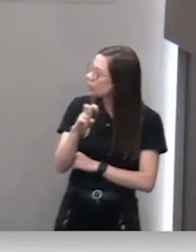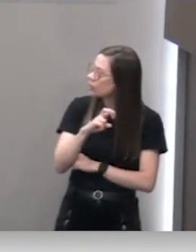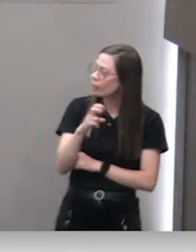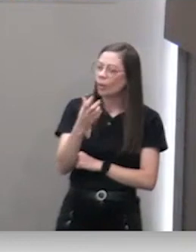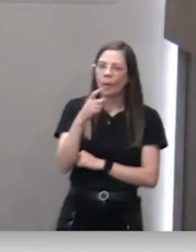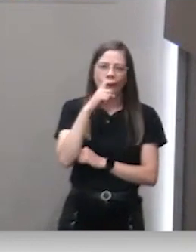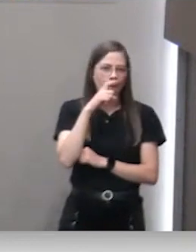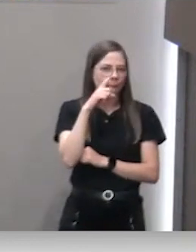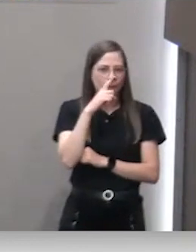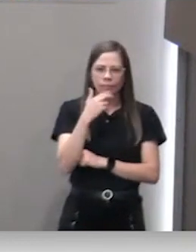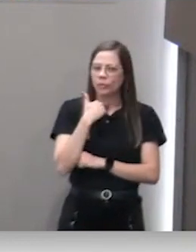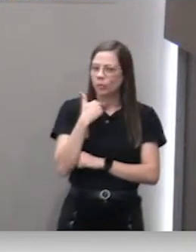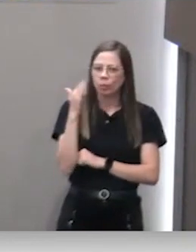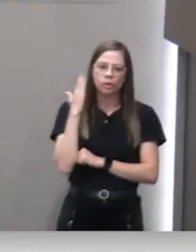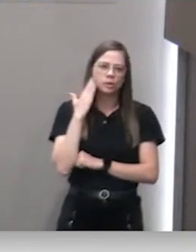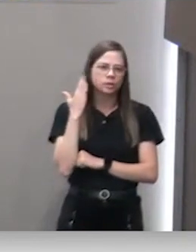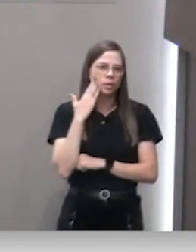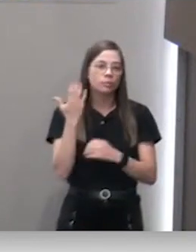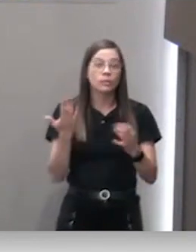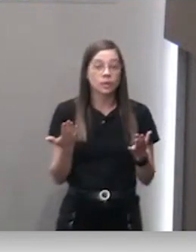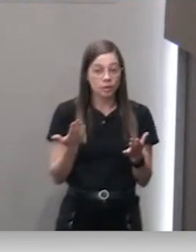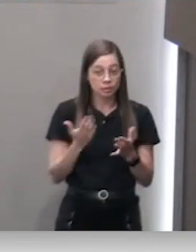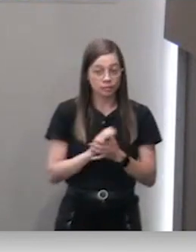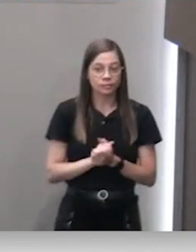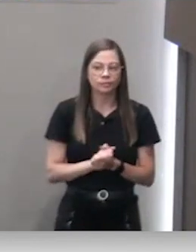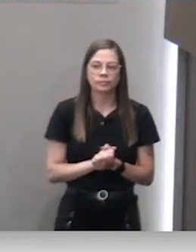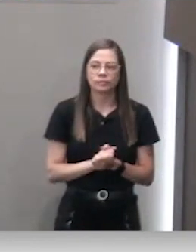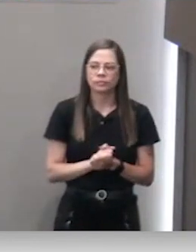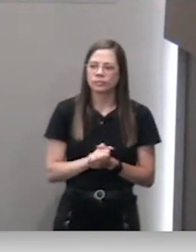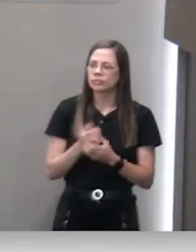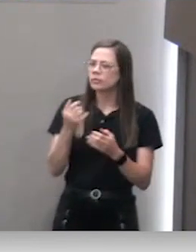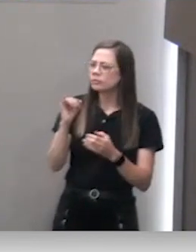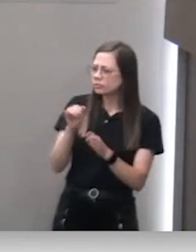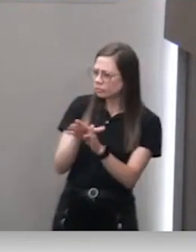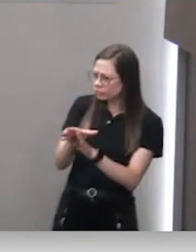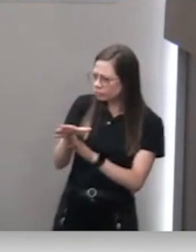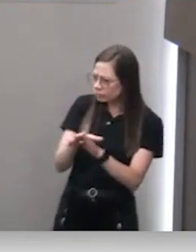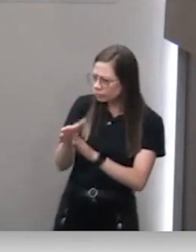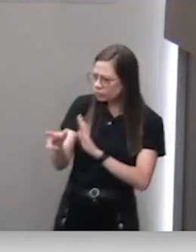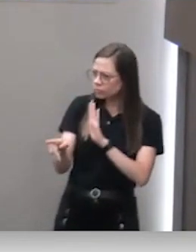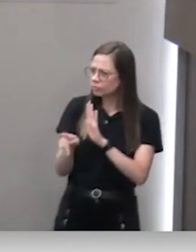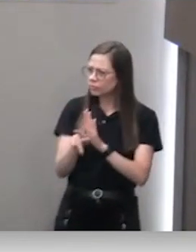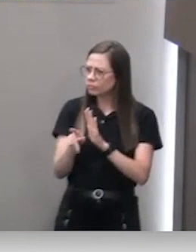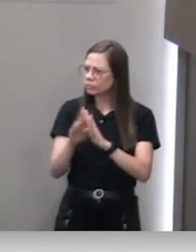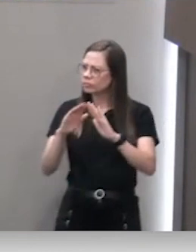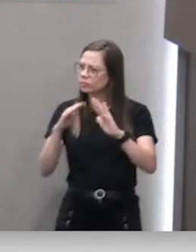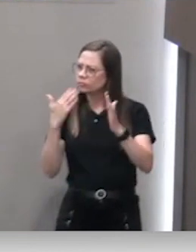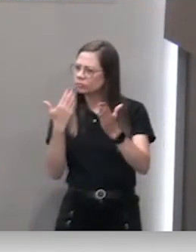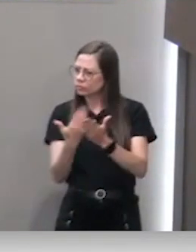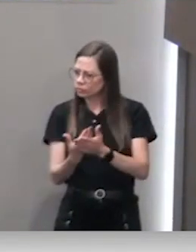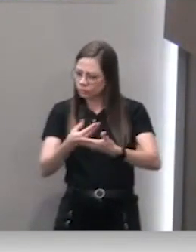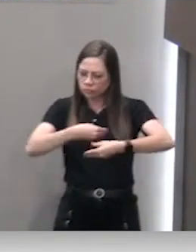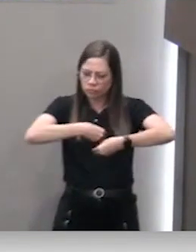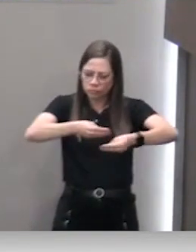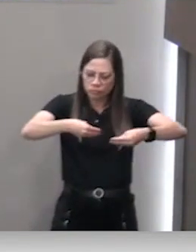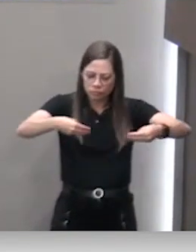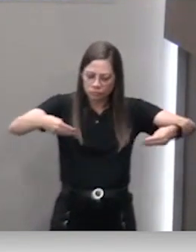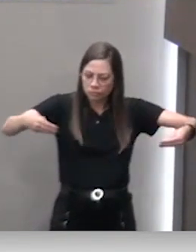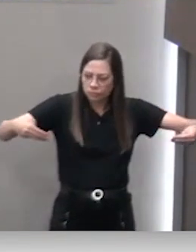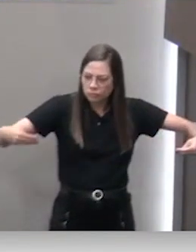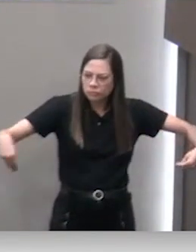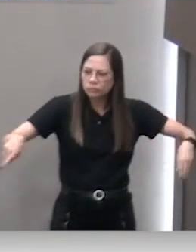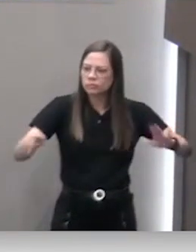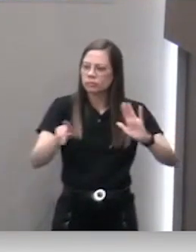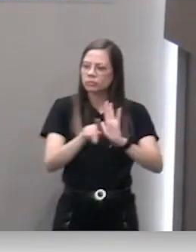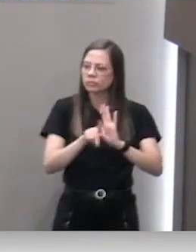sexual dos seus filhos. E aí vocês entendem por que os pais não podem saber. Isso é orientação da ONU. As escolas devem distribuir contraceptivos a